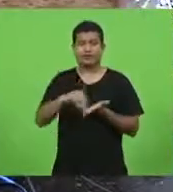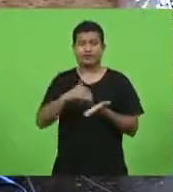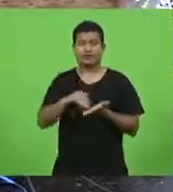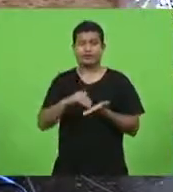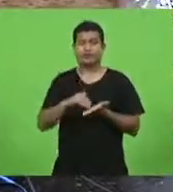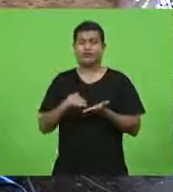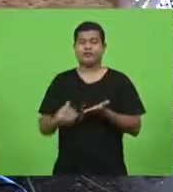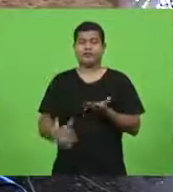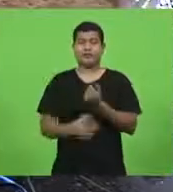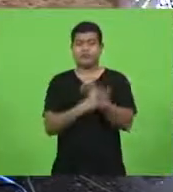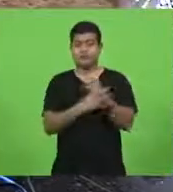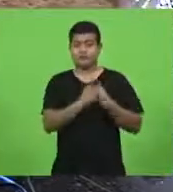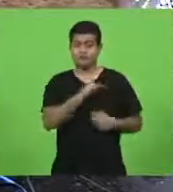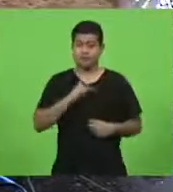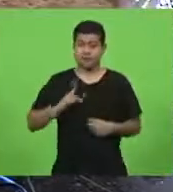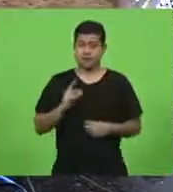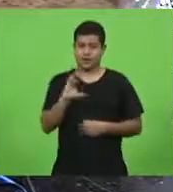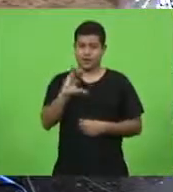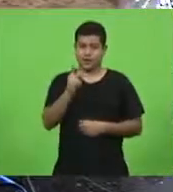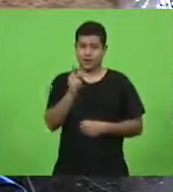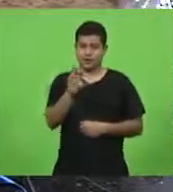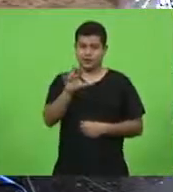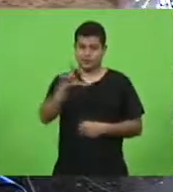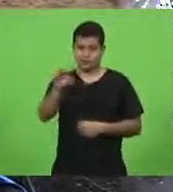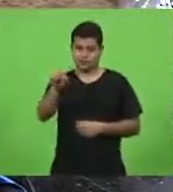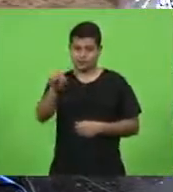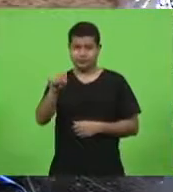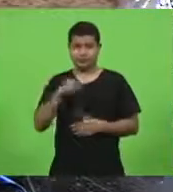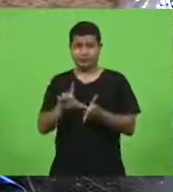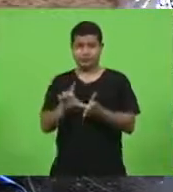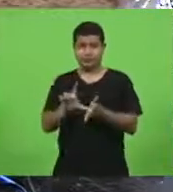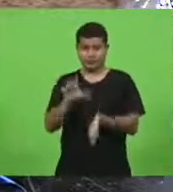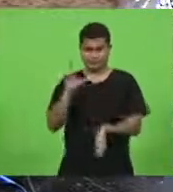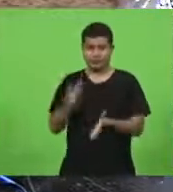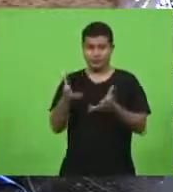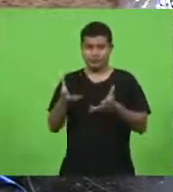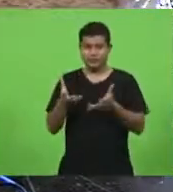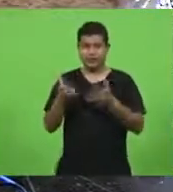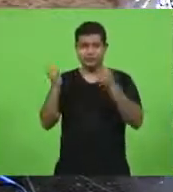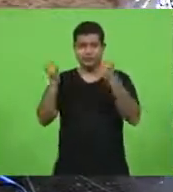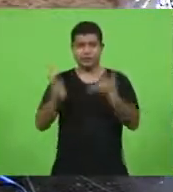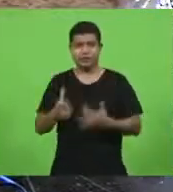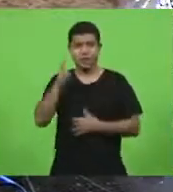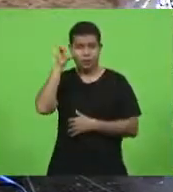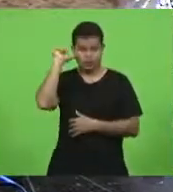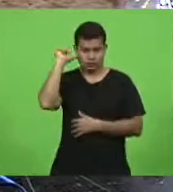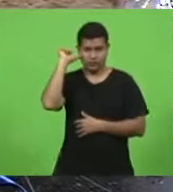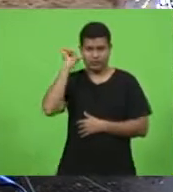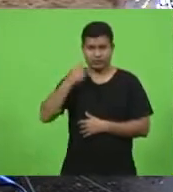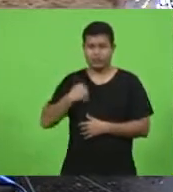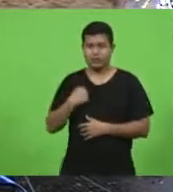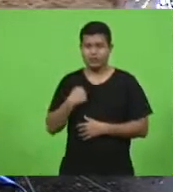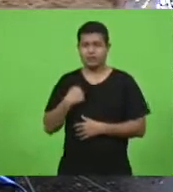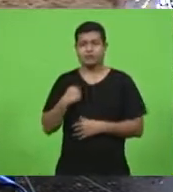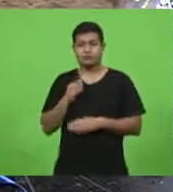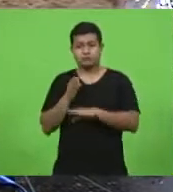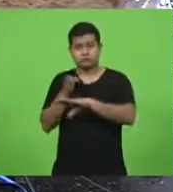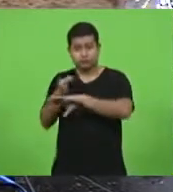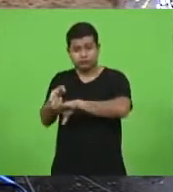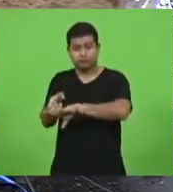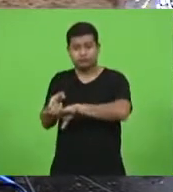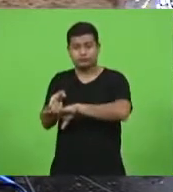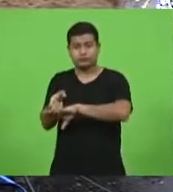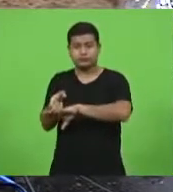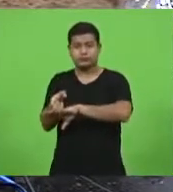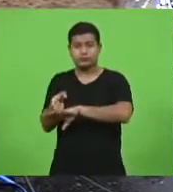Alexandre Vieira. Antecipadamente, quero dizer que ontem tive a oportunidade de ir até